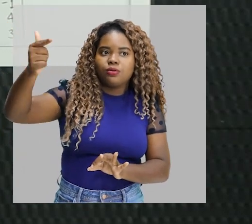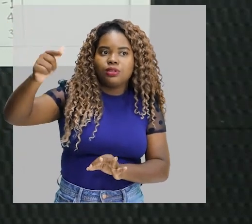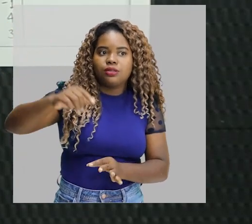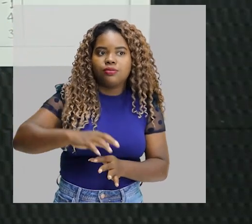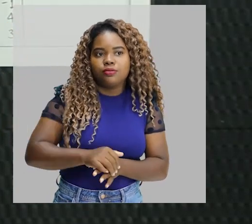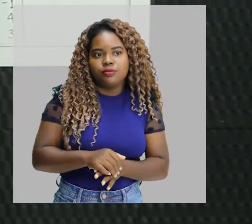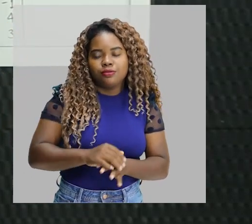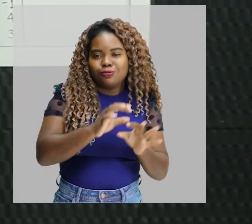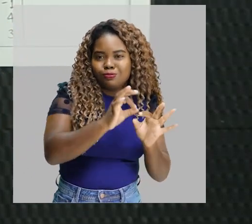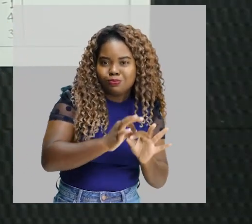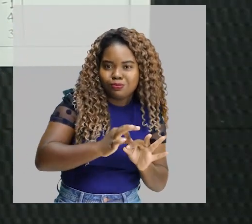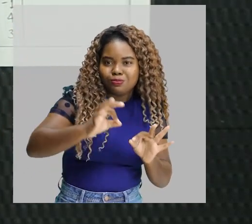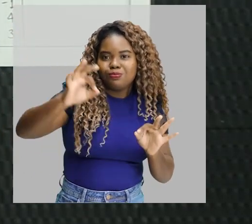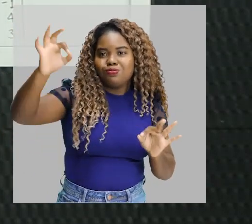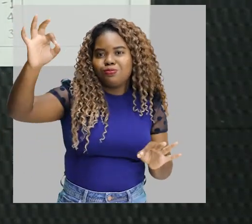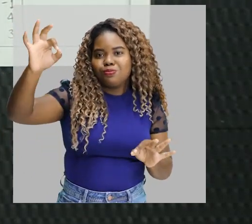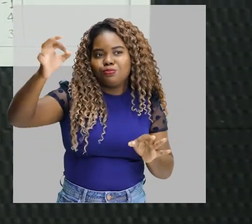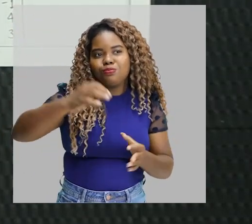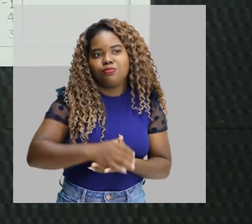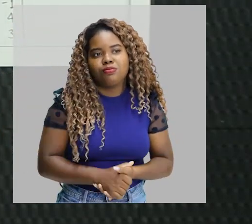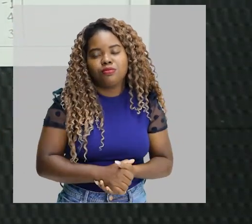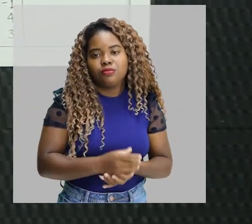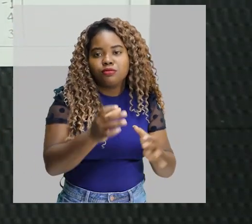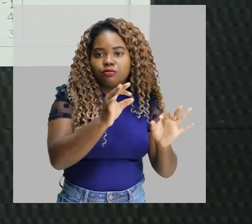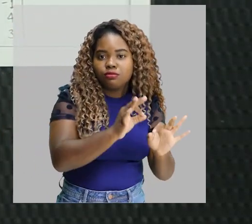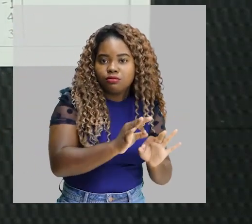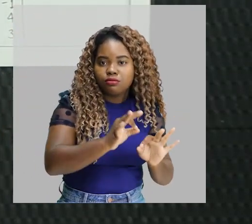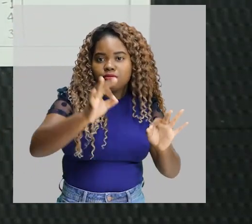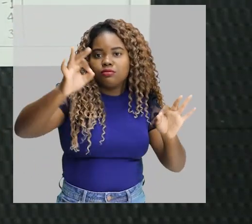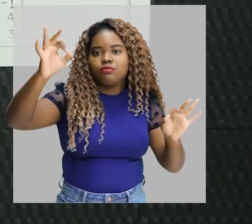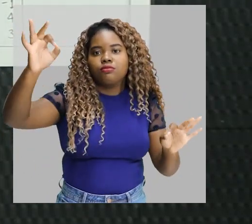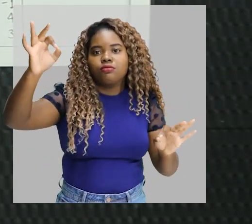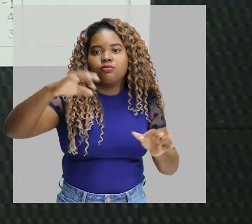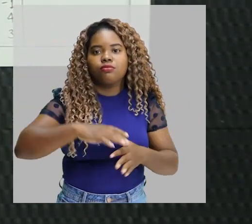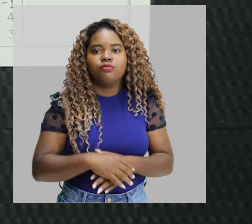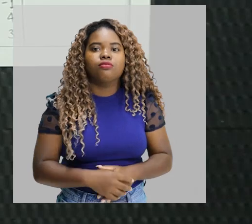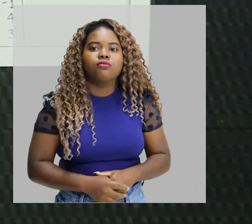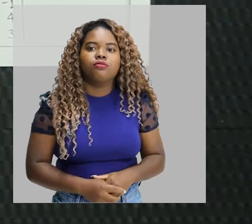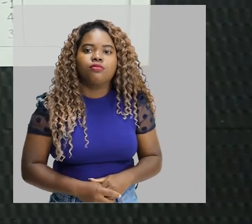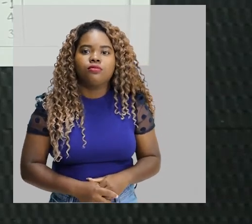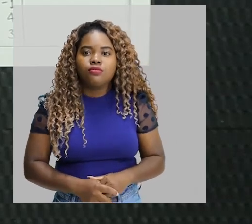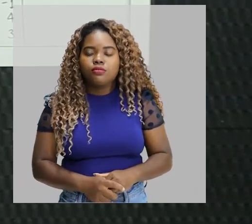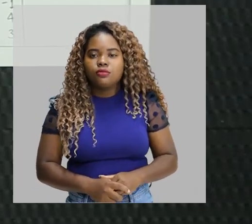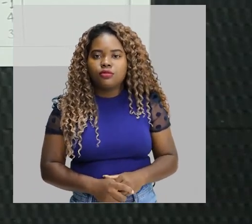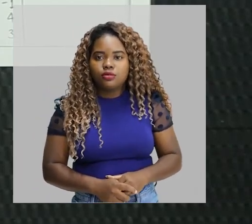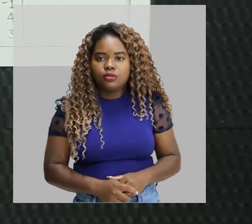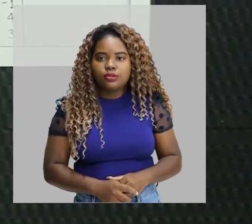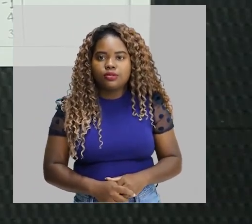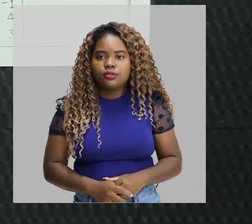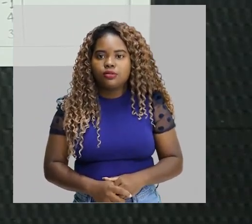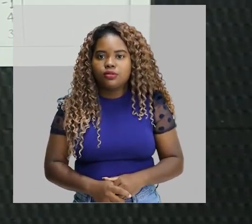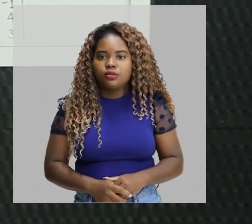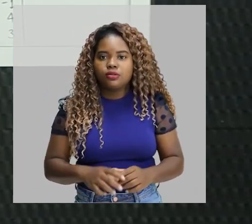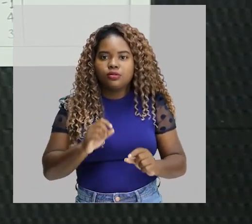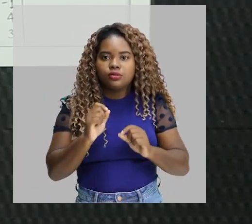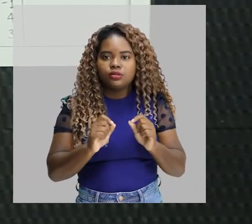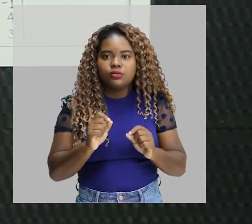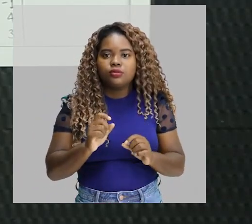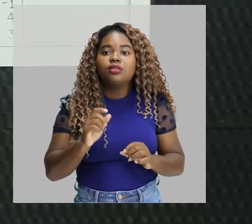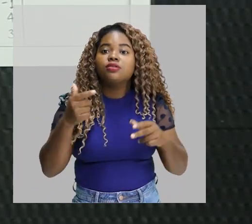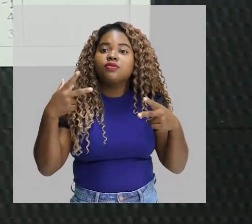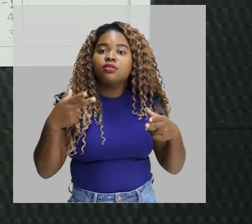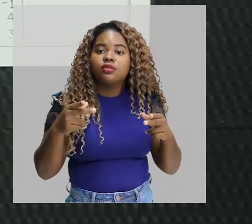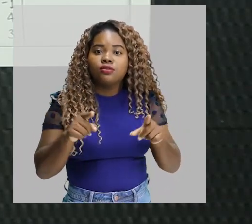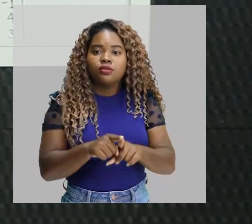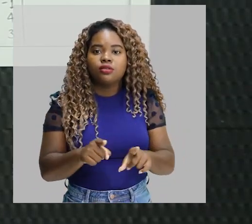diagonal aqui outra diagonal beleza e a gente vai fazer a mesma coisa